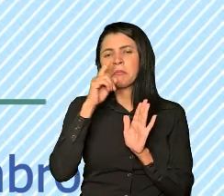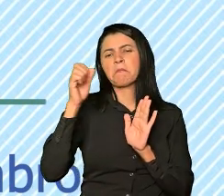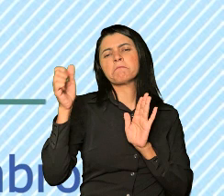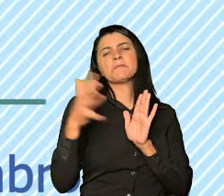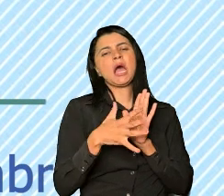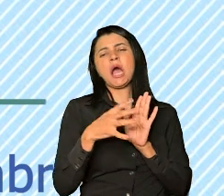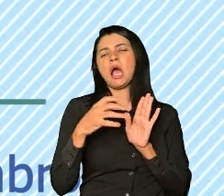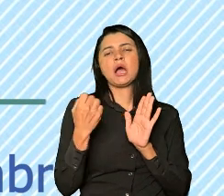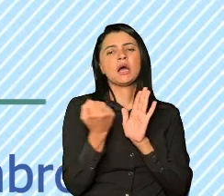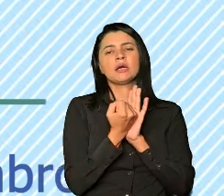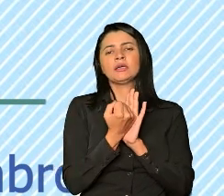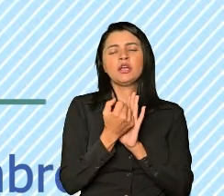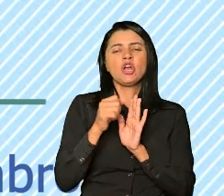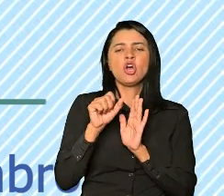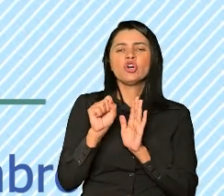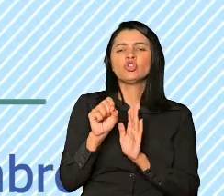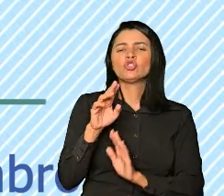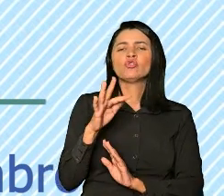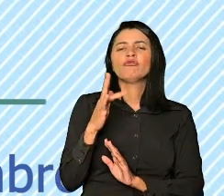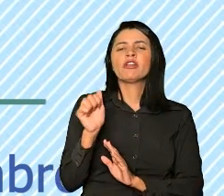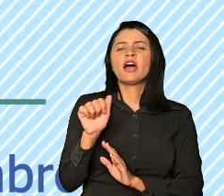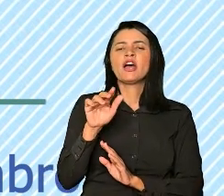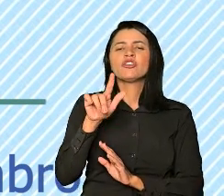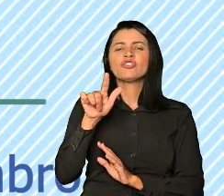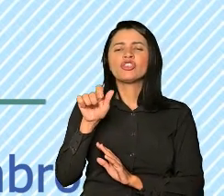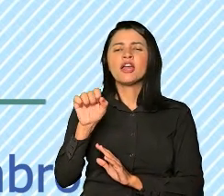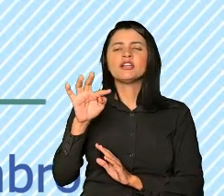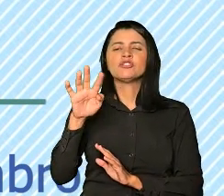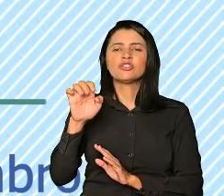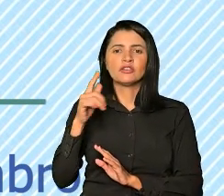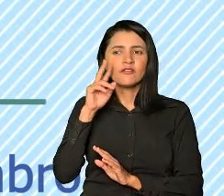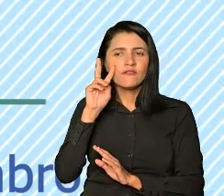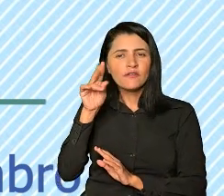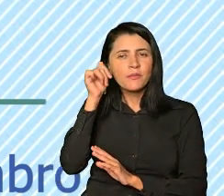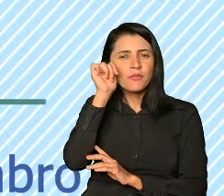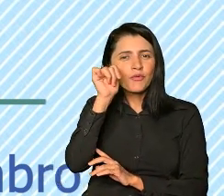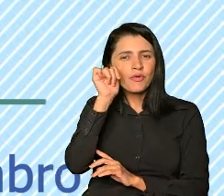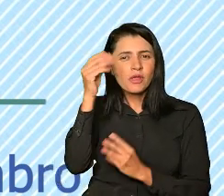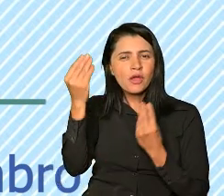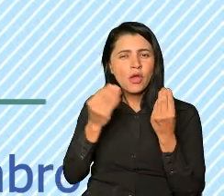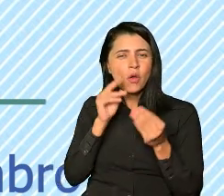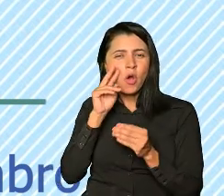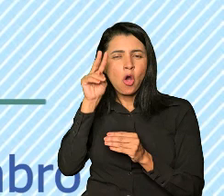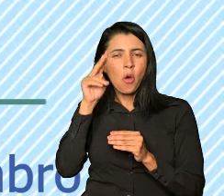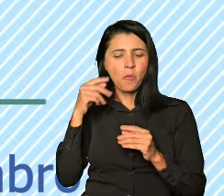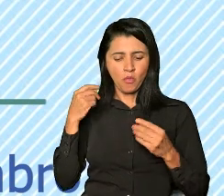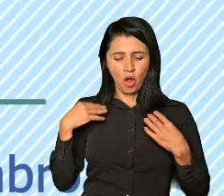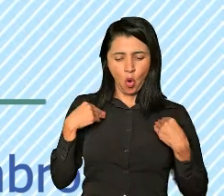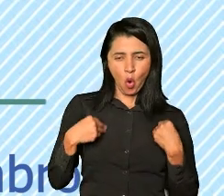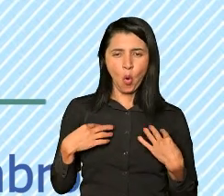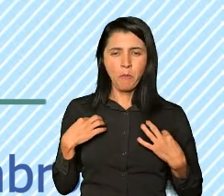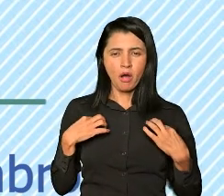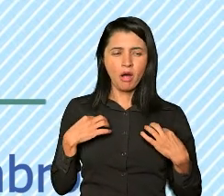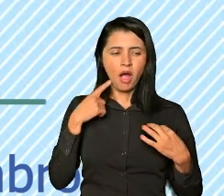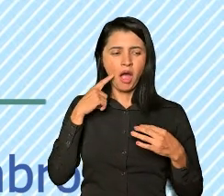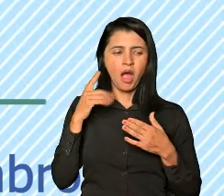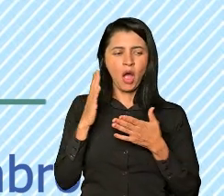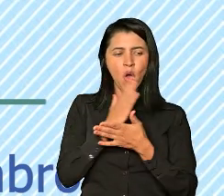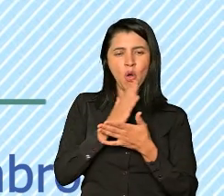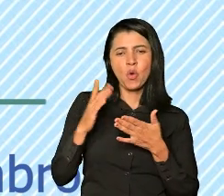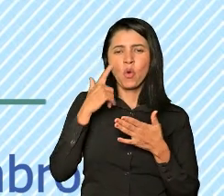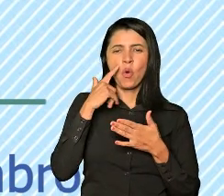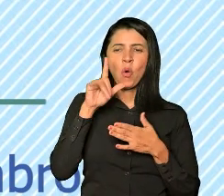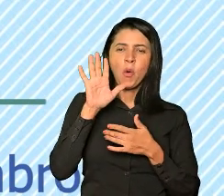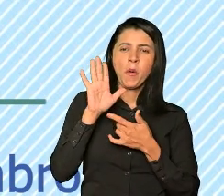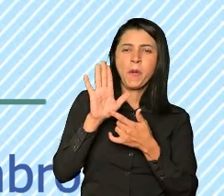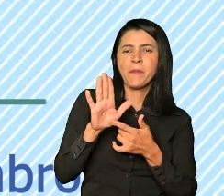de sufragetes. Olham, vejam as mulheres vestidas, como elas estão vestidas, algumas de forma caricata, né?